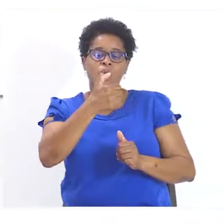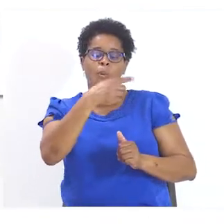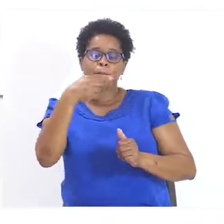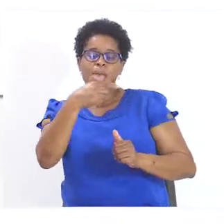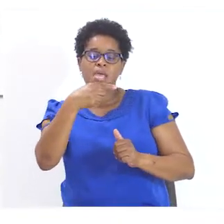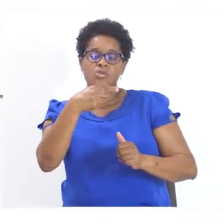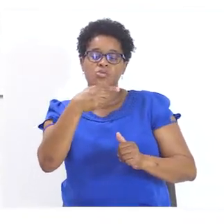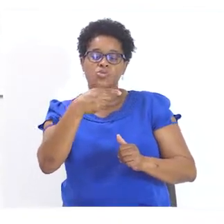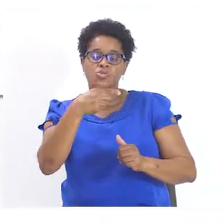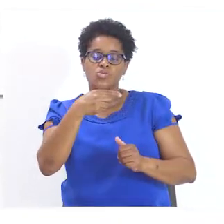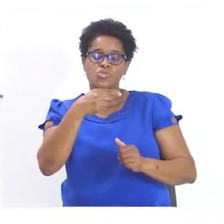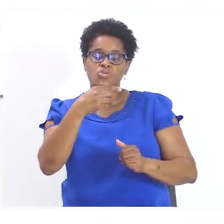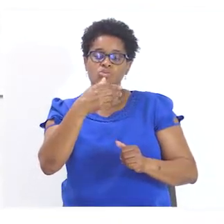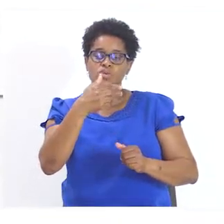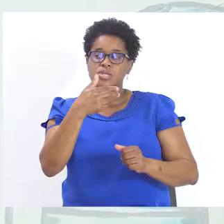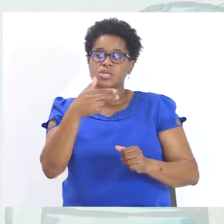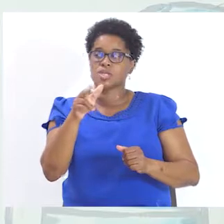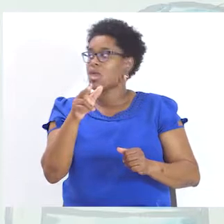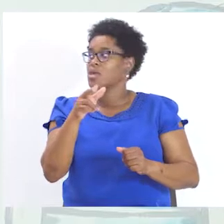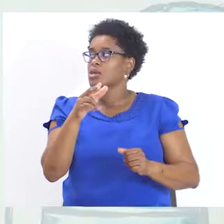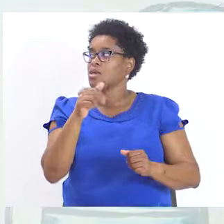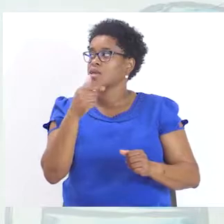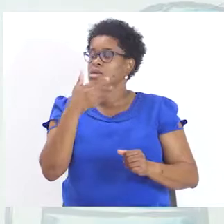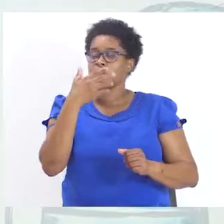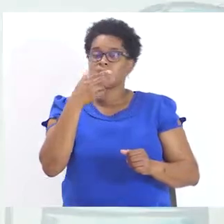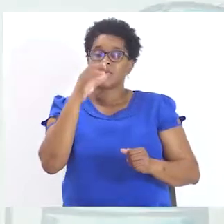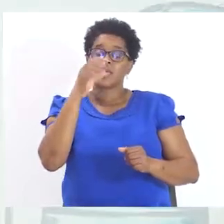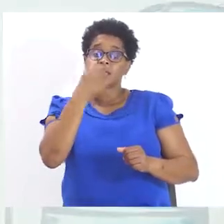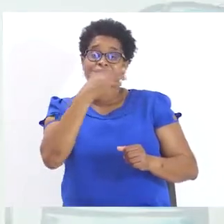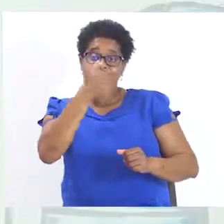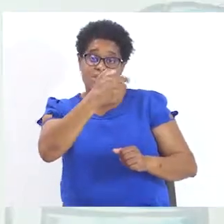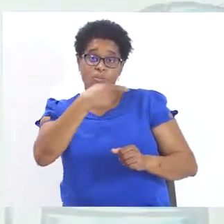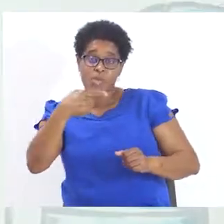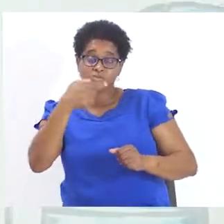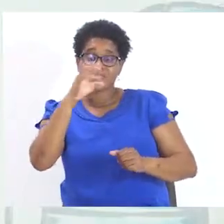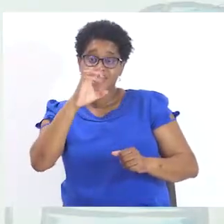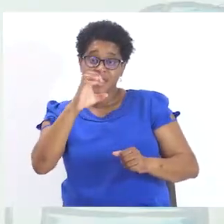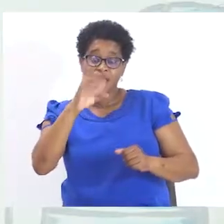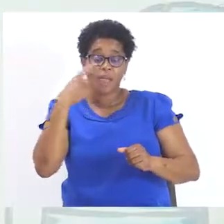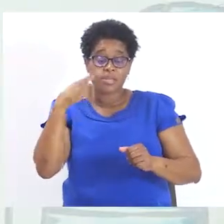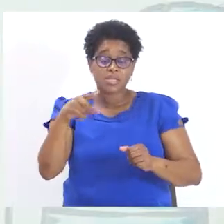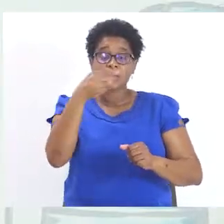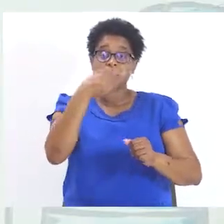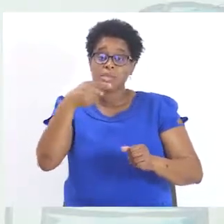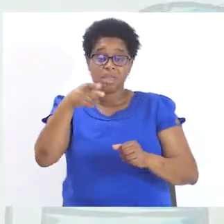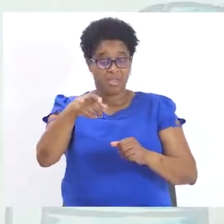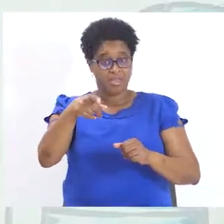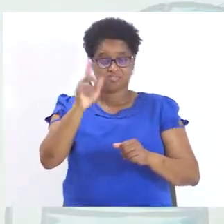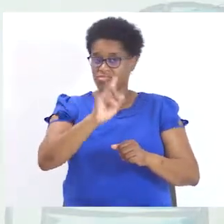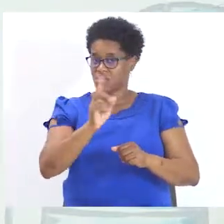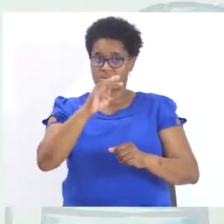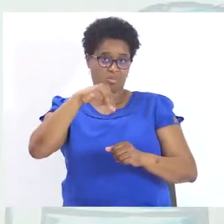5 menos c. Aparece aqui sinal de subtração, menos. Então essa expressão não